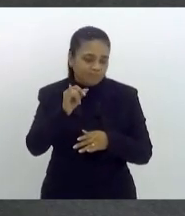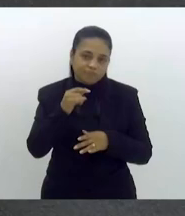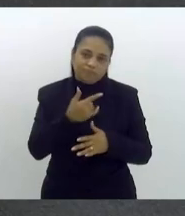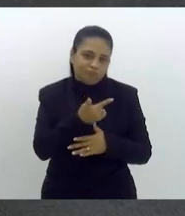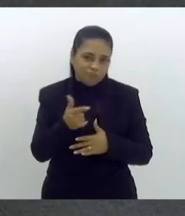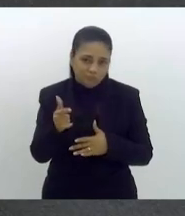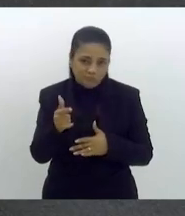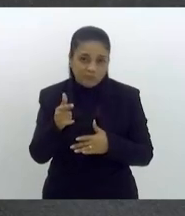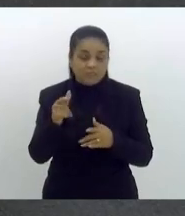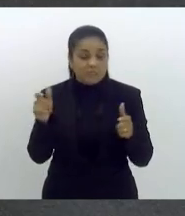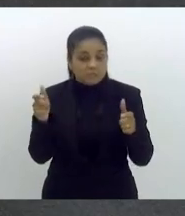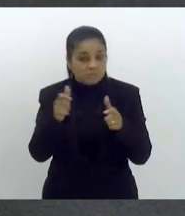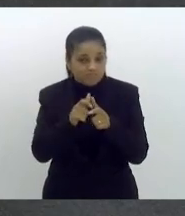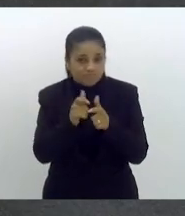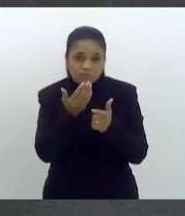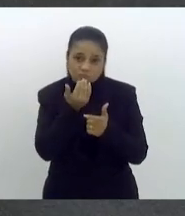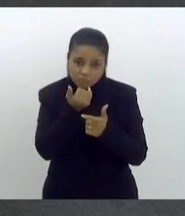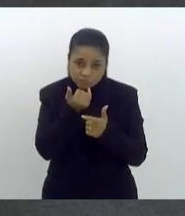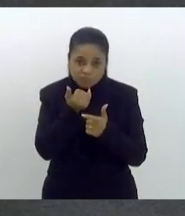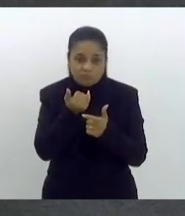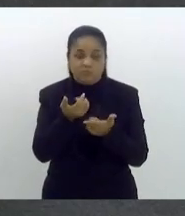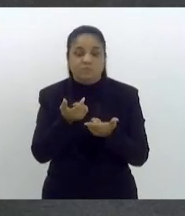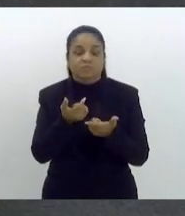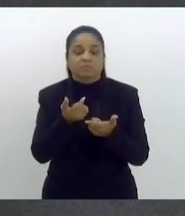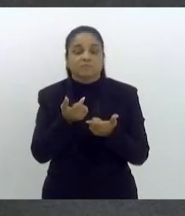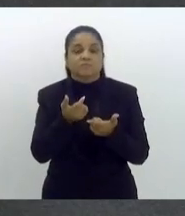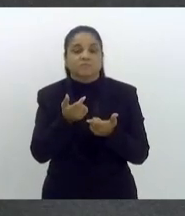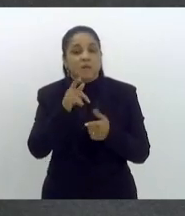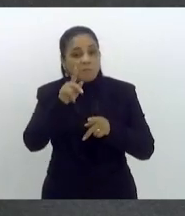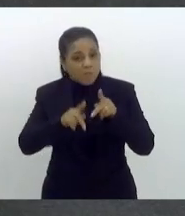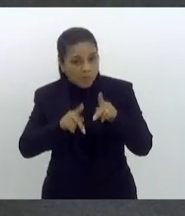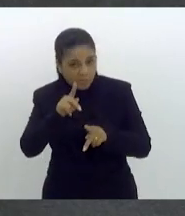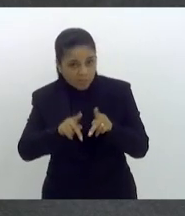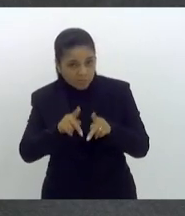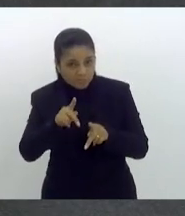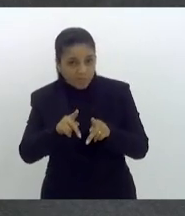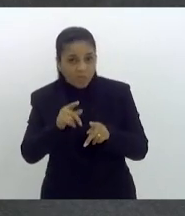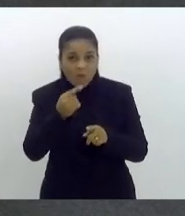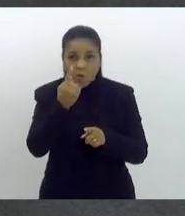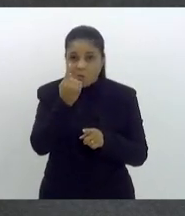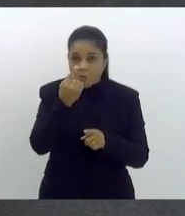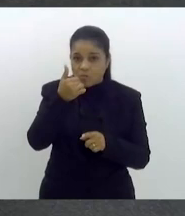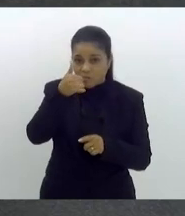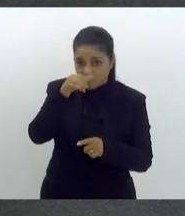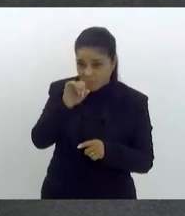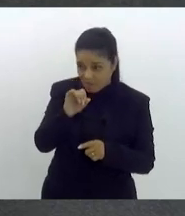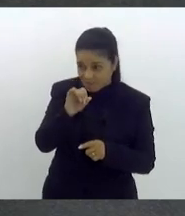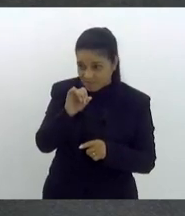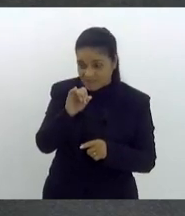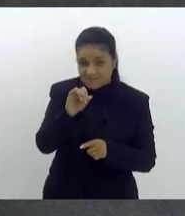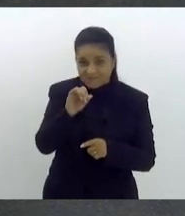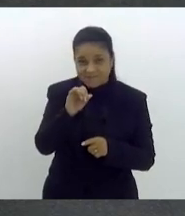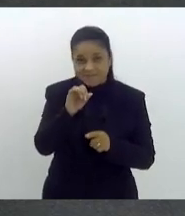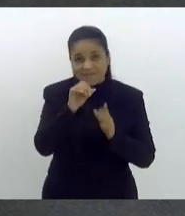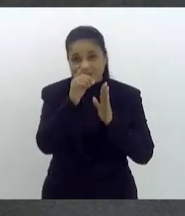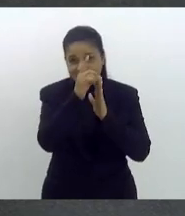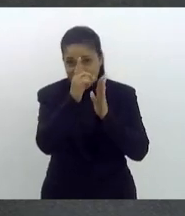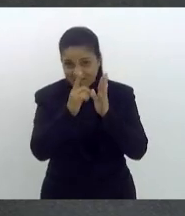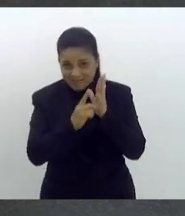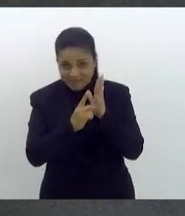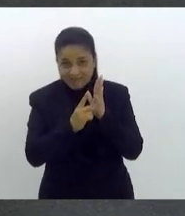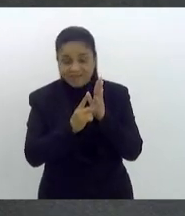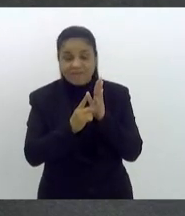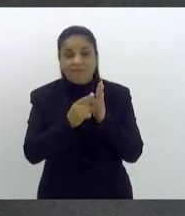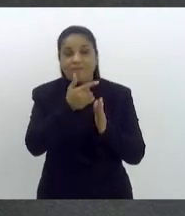desses produtos fossem reduzido ao que a população consumia há uma década 21% dessas mortes